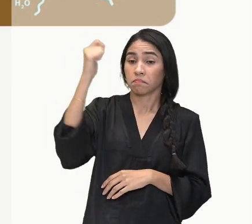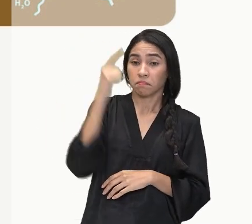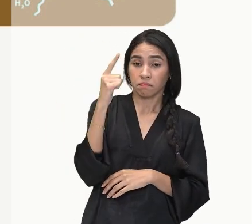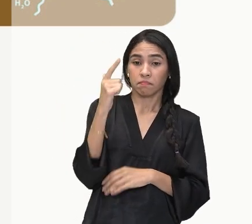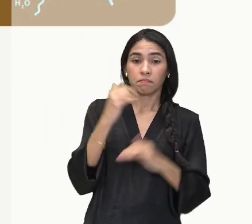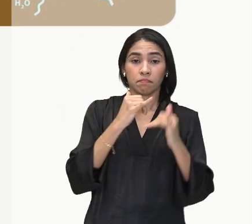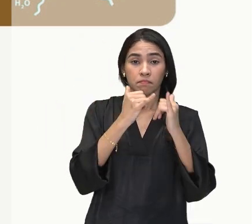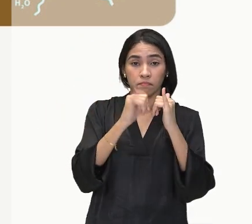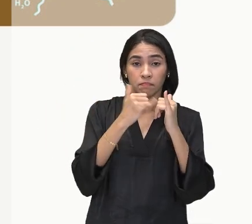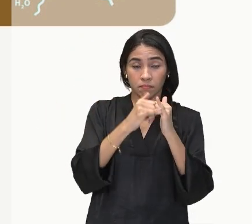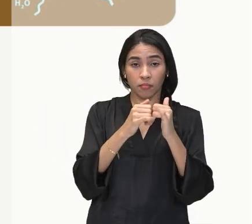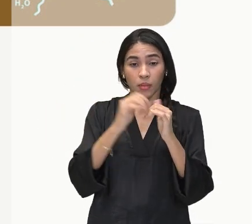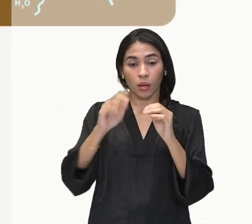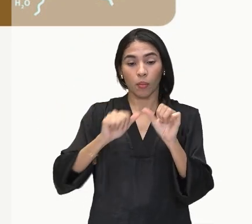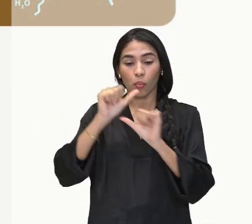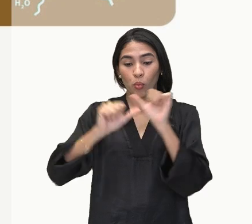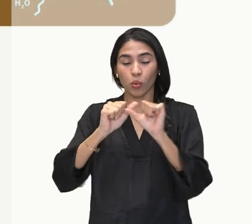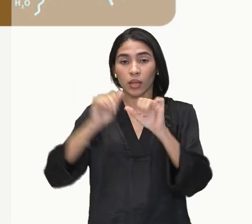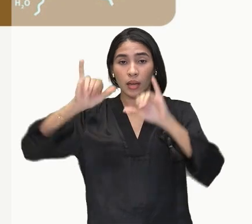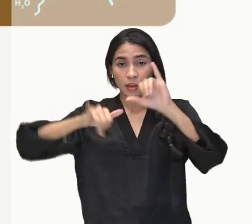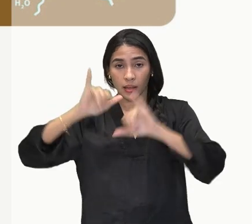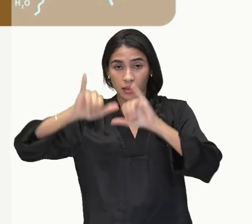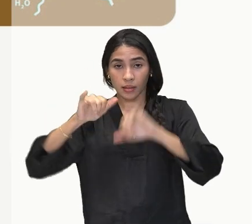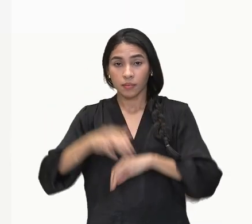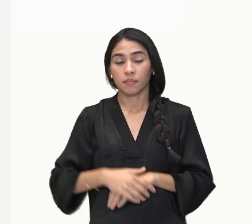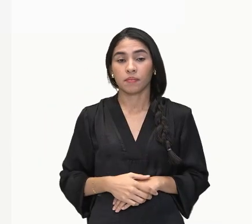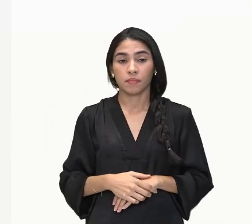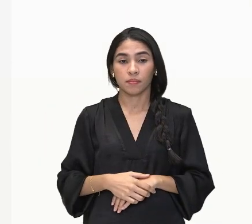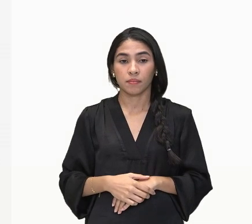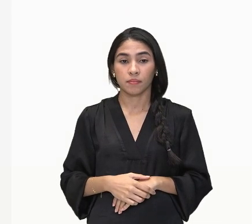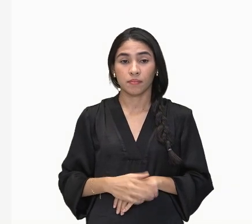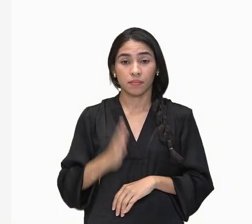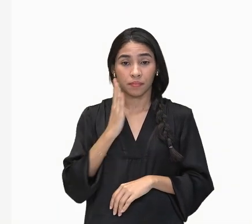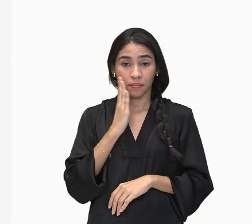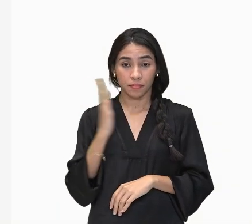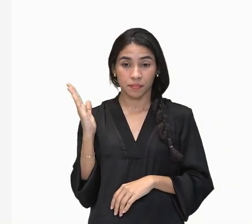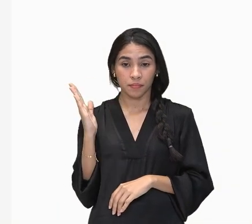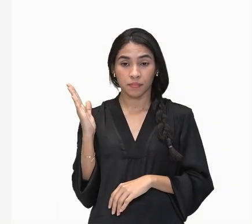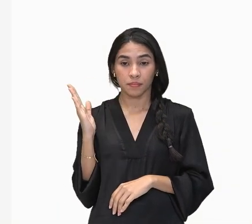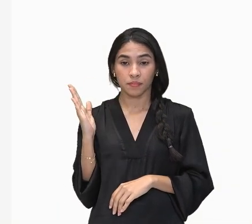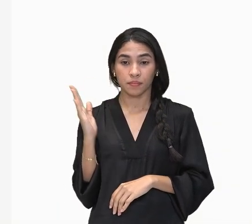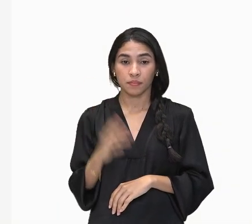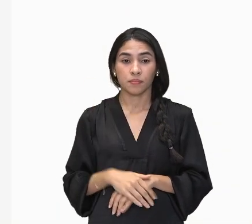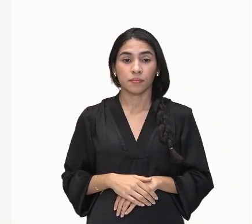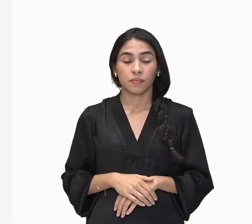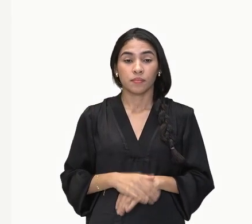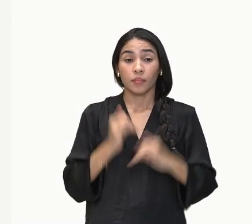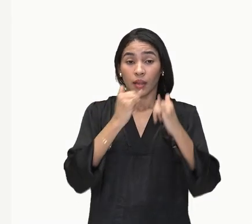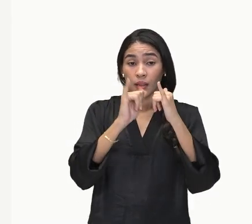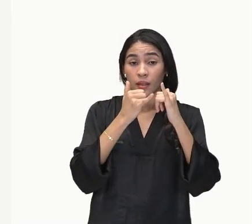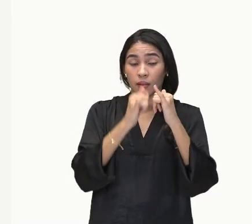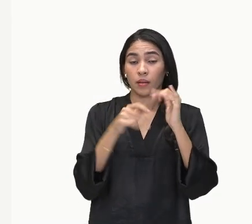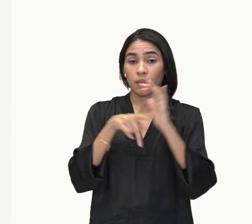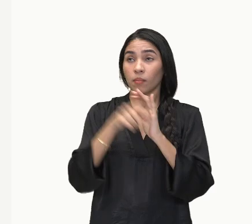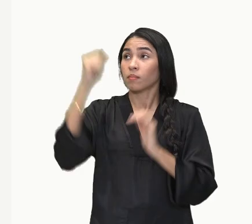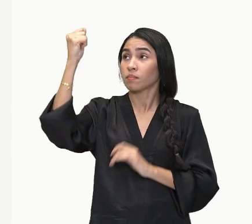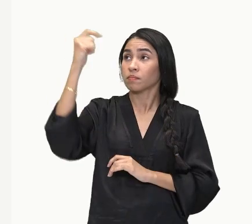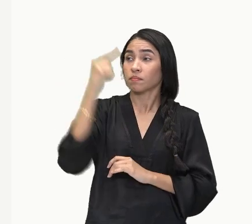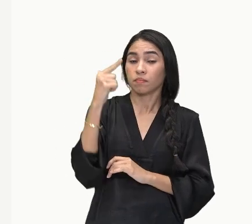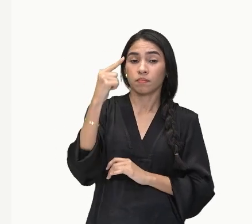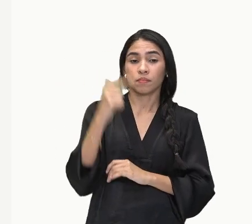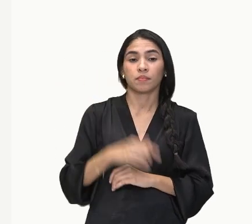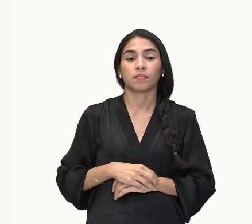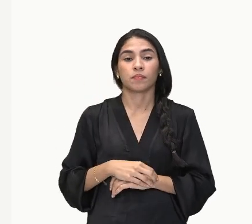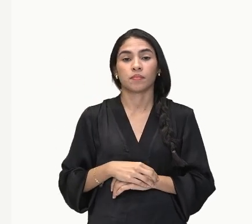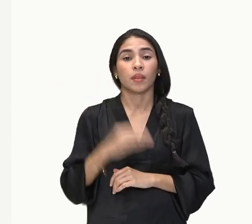energia química. Vamos observar no caso da energia solar. Olha só, é a energia proveniente da luz e do